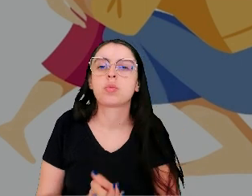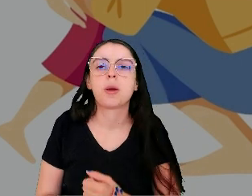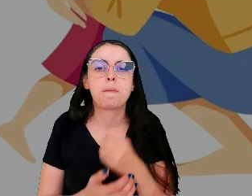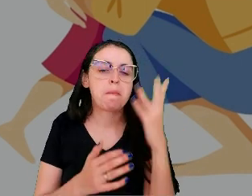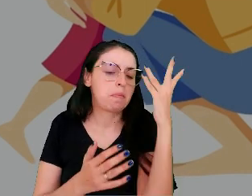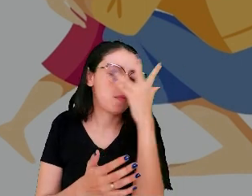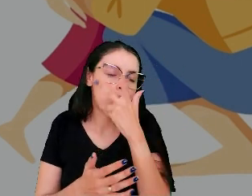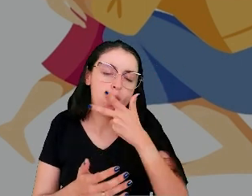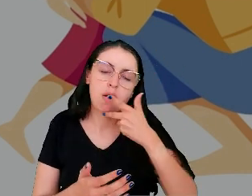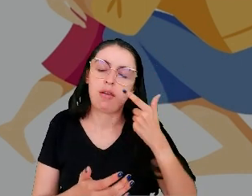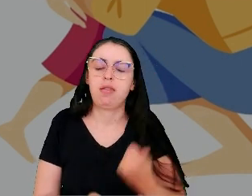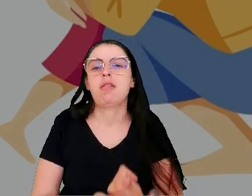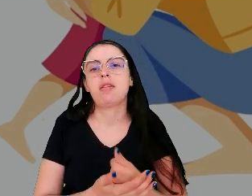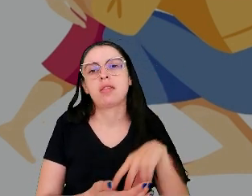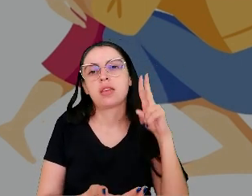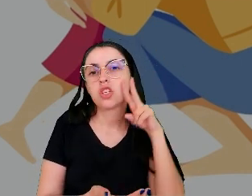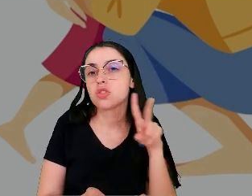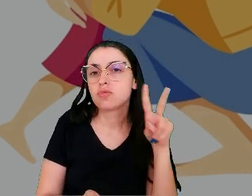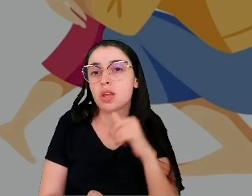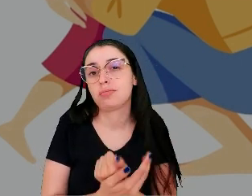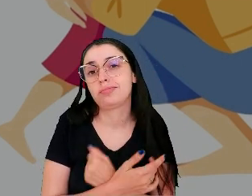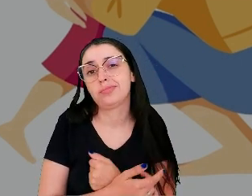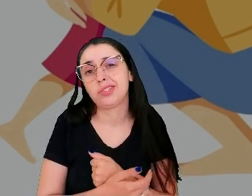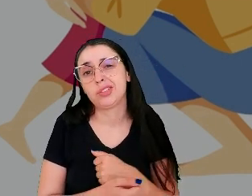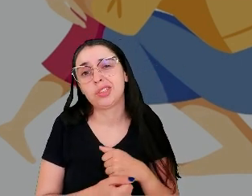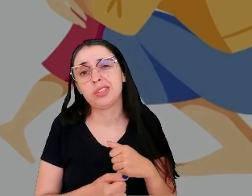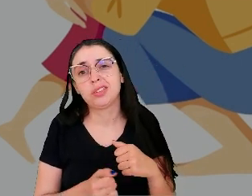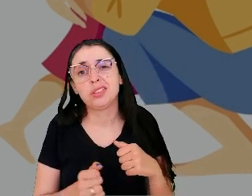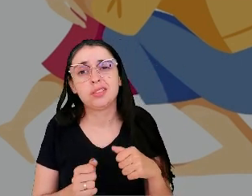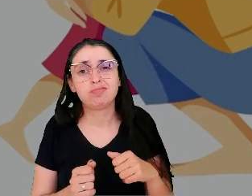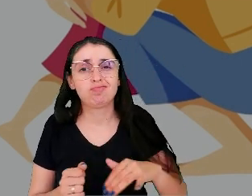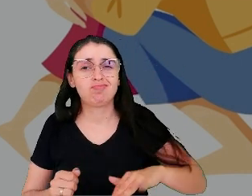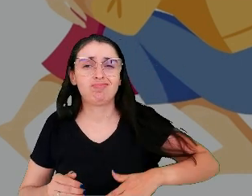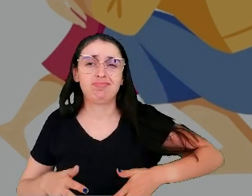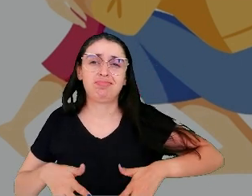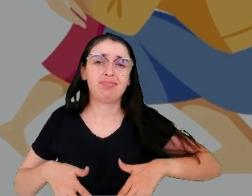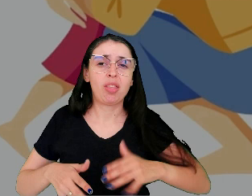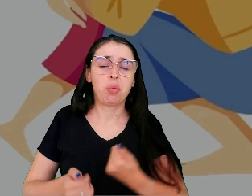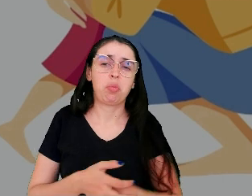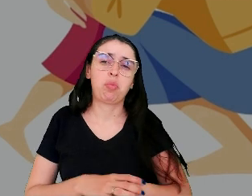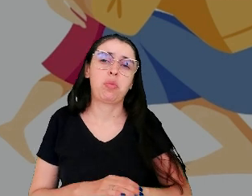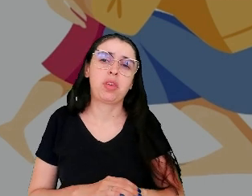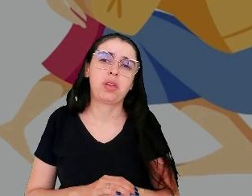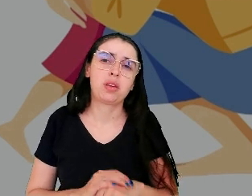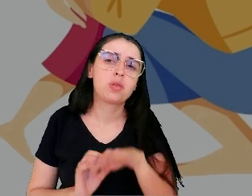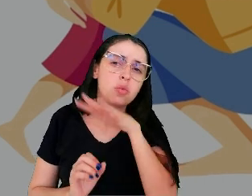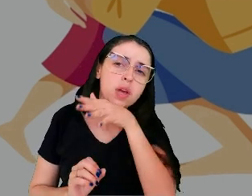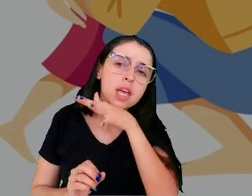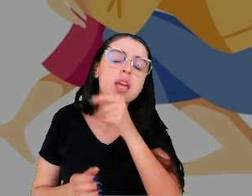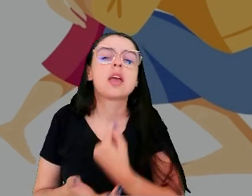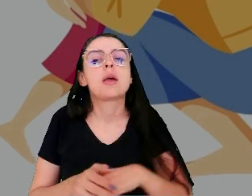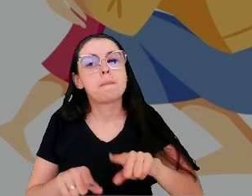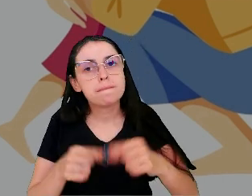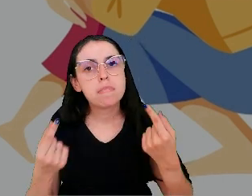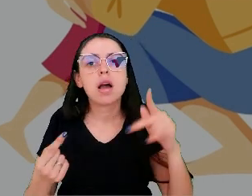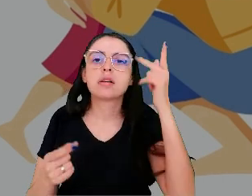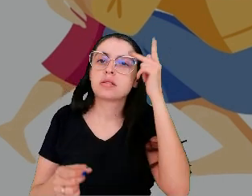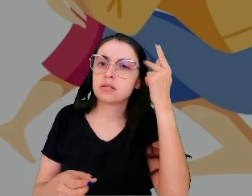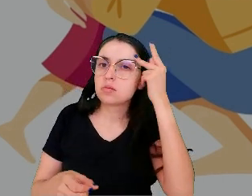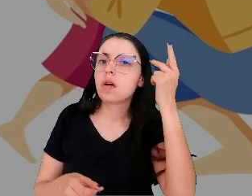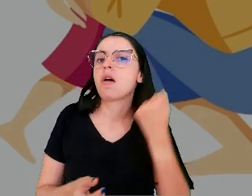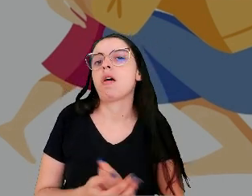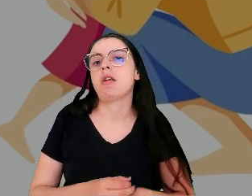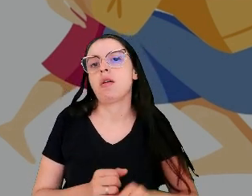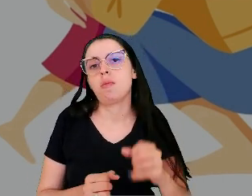muito bonitas, algumas de dor, mas essa é uma das histórias mais bonitas, essa e a do Hélio, que eu vou mostrar aqui, se a